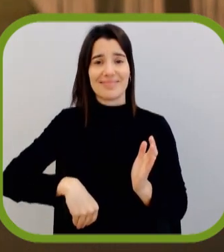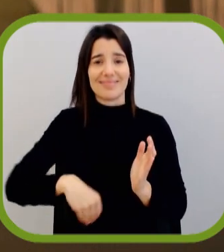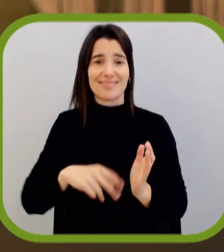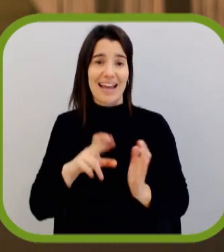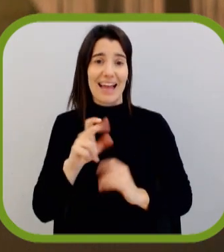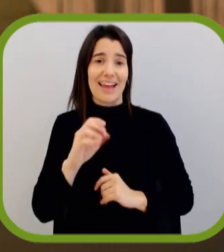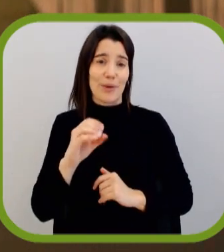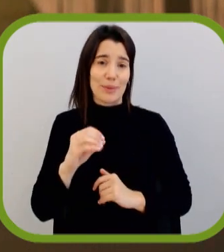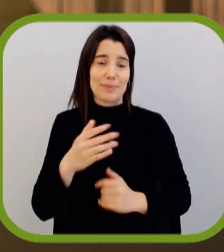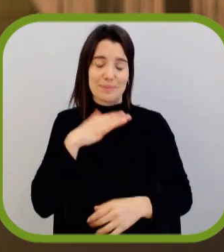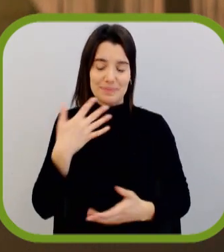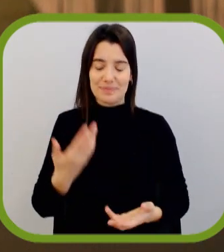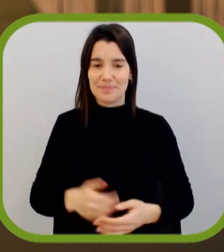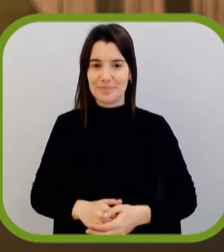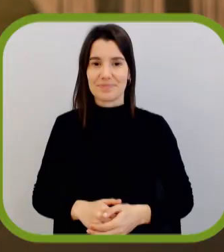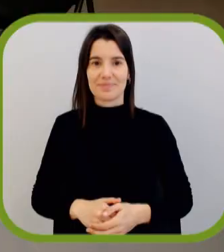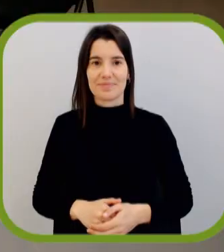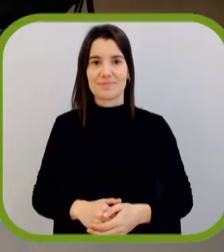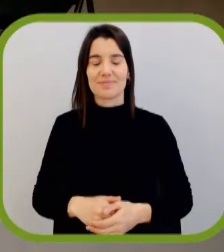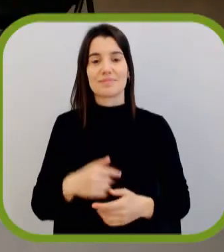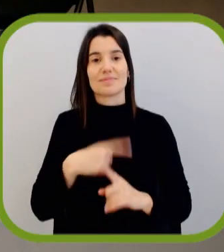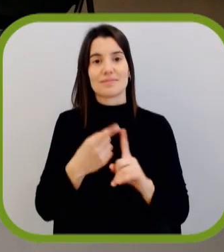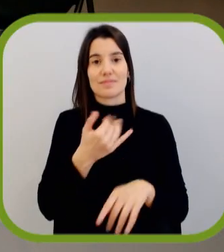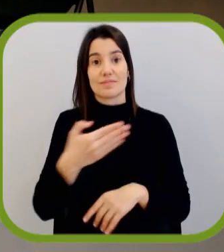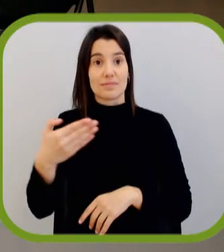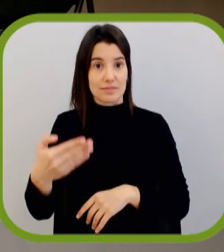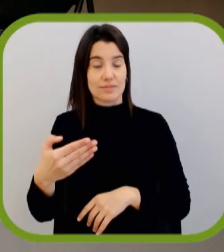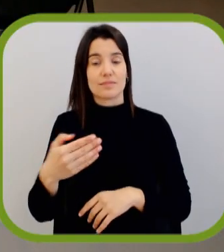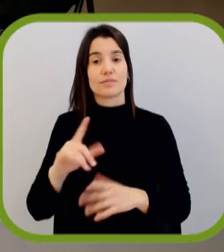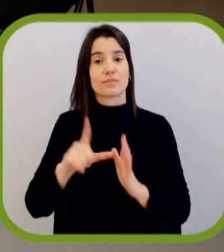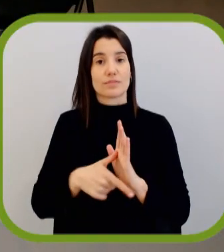cima, REP. Em 2007,